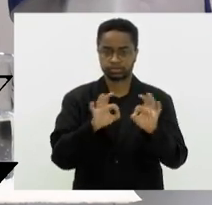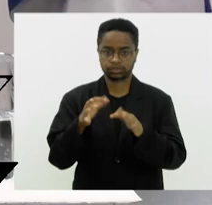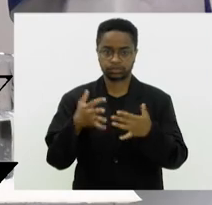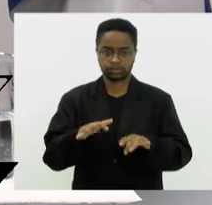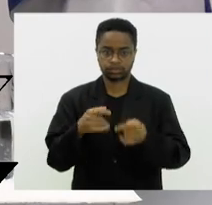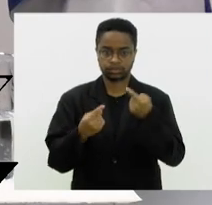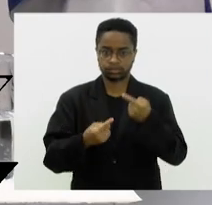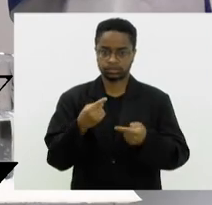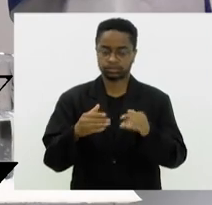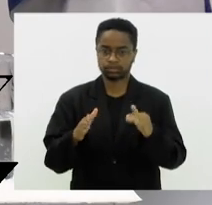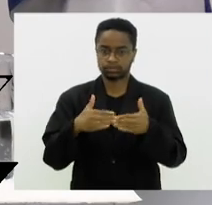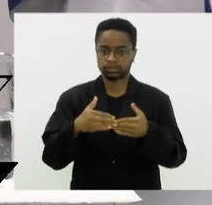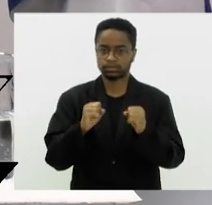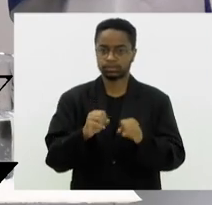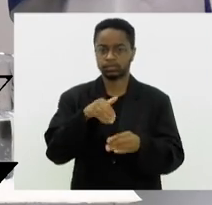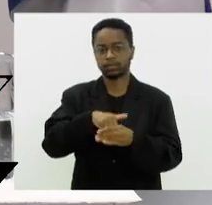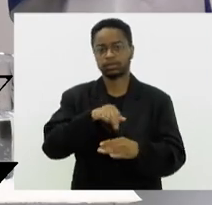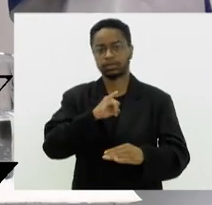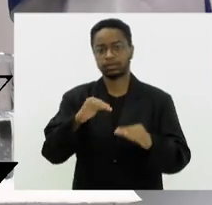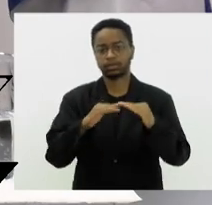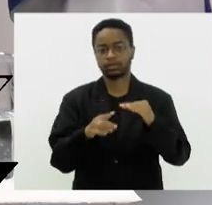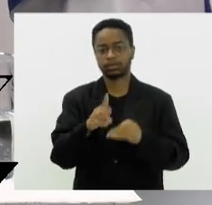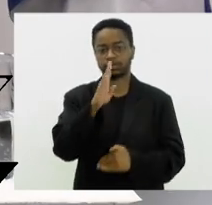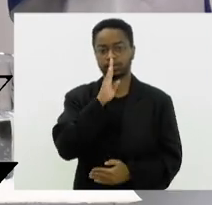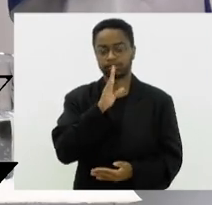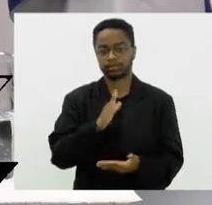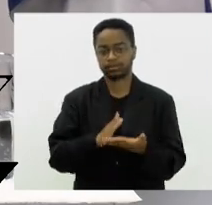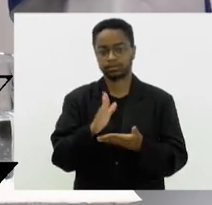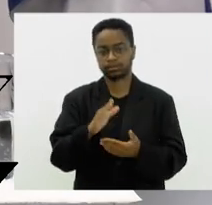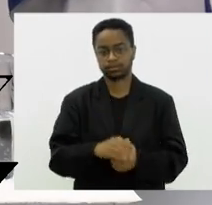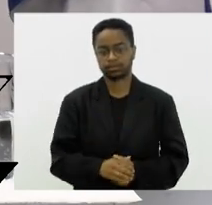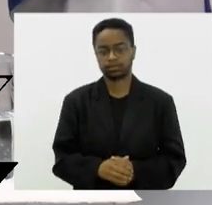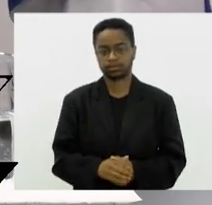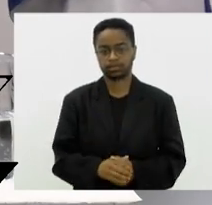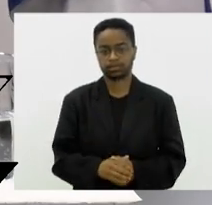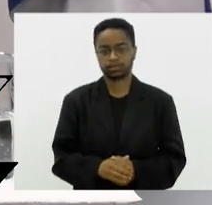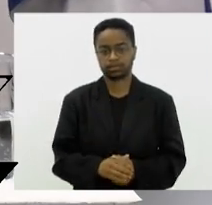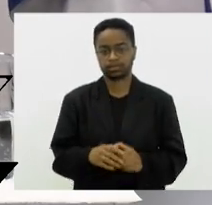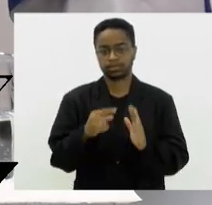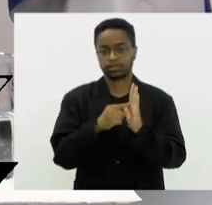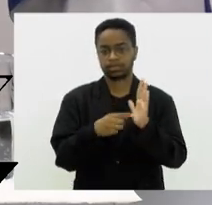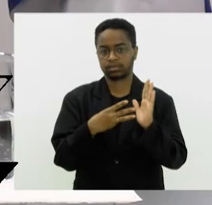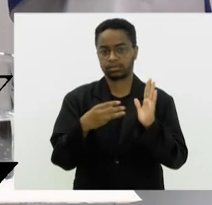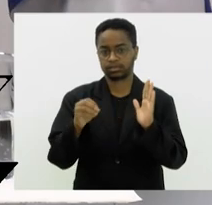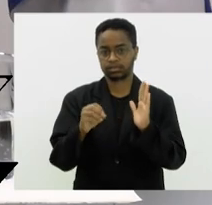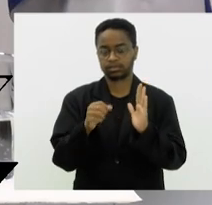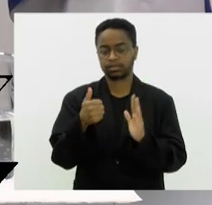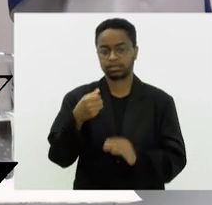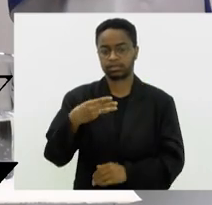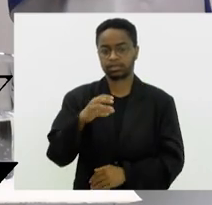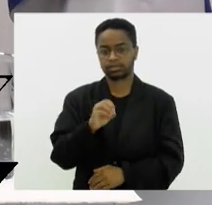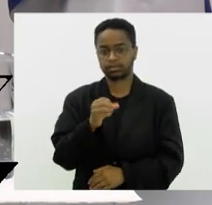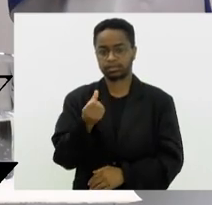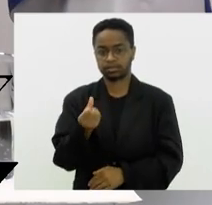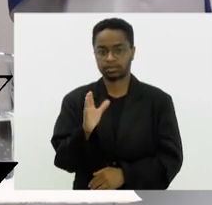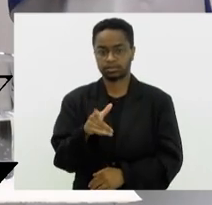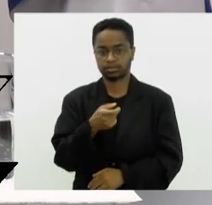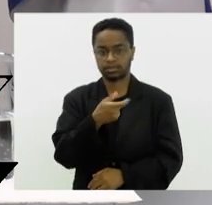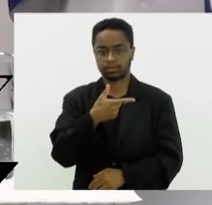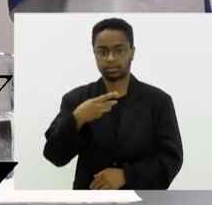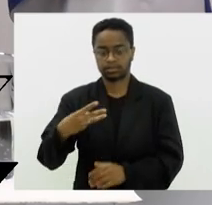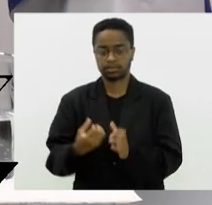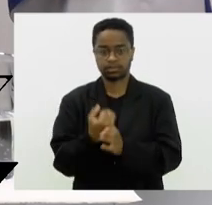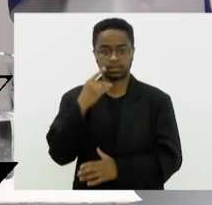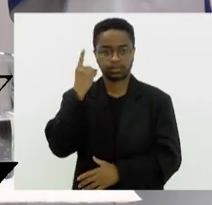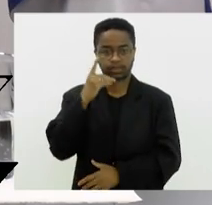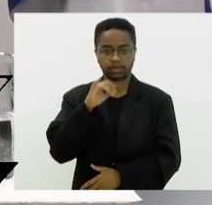quem queira discutir, encerrada a discussão. Em votação, senhores que aprovam, permaneçam como estão, aprovado. 30 da pauta, PL 1306 de 23, de autoria do deputado Júlio